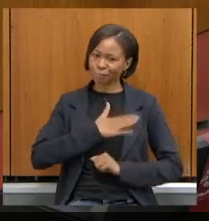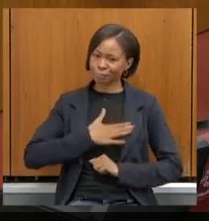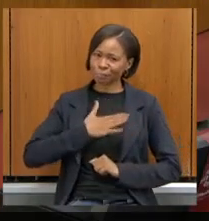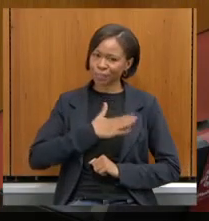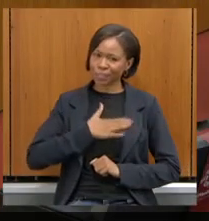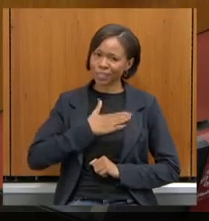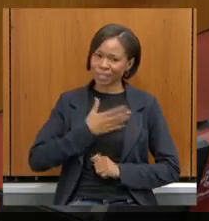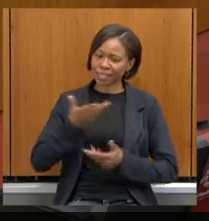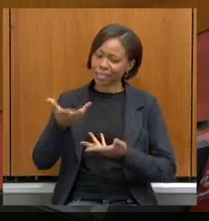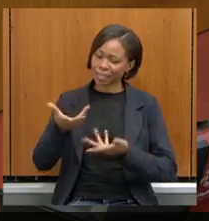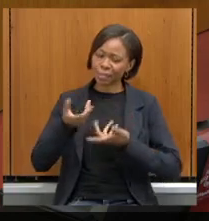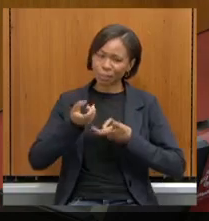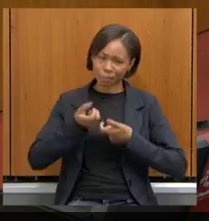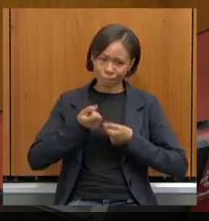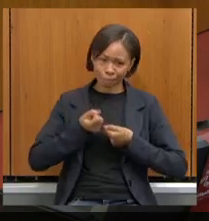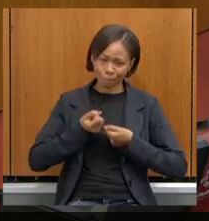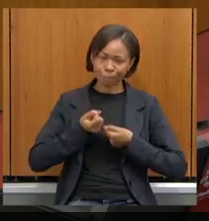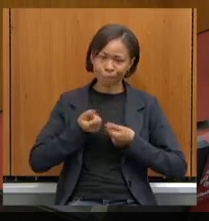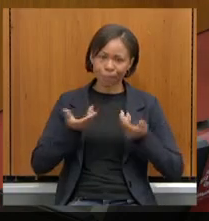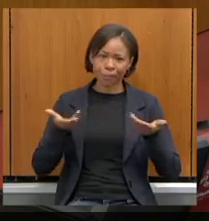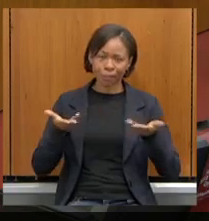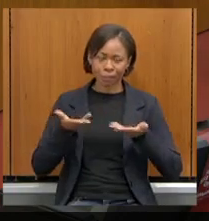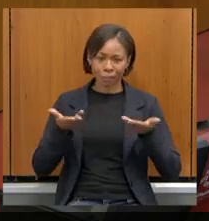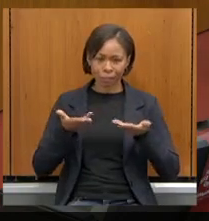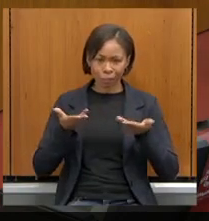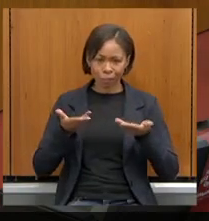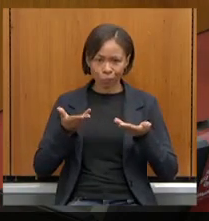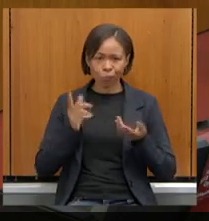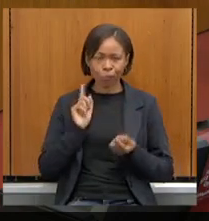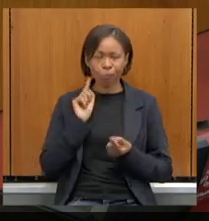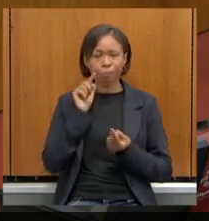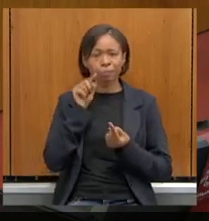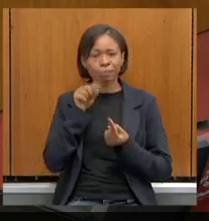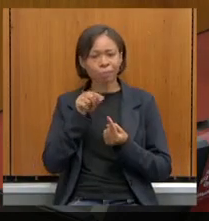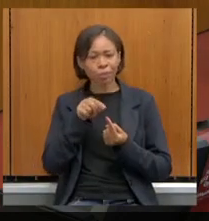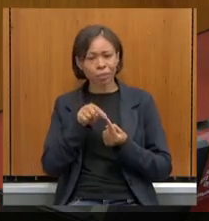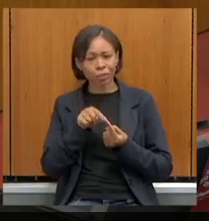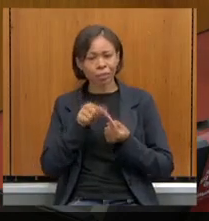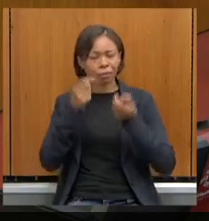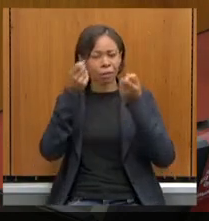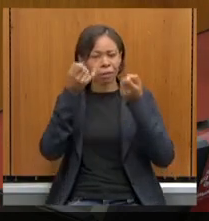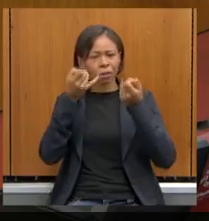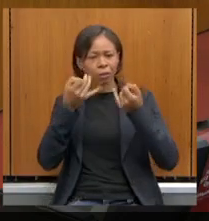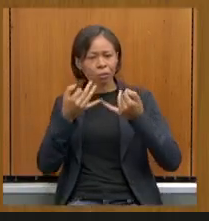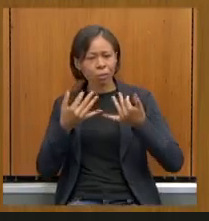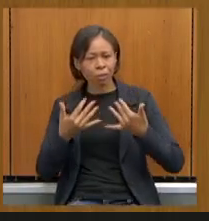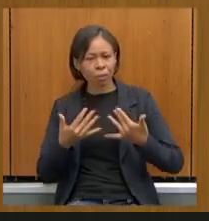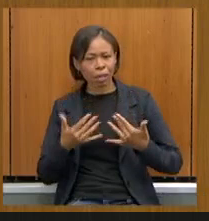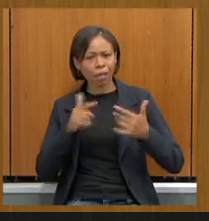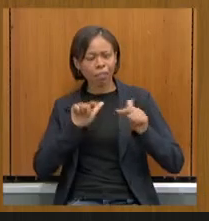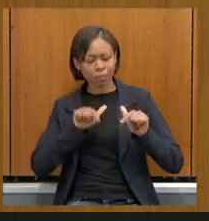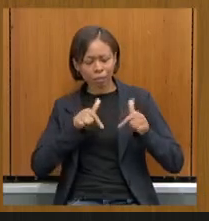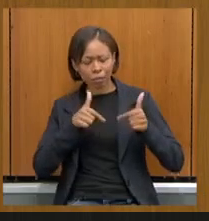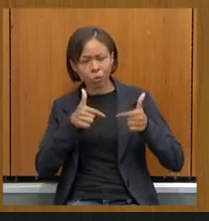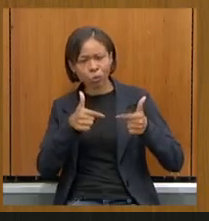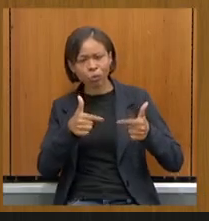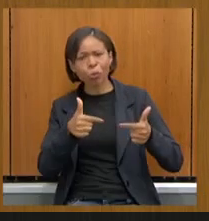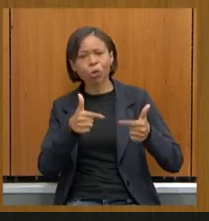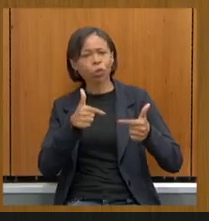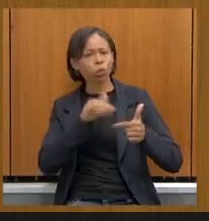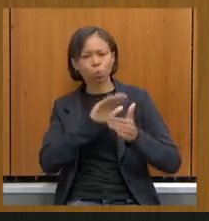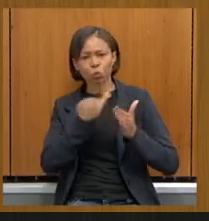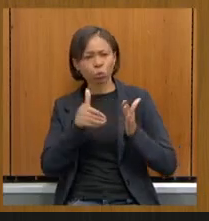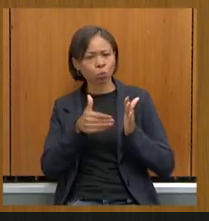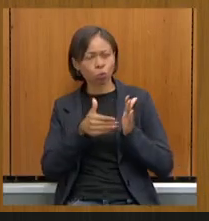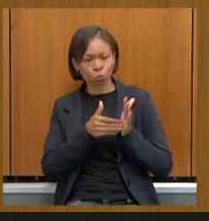recebê-lo aqui, para que nós possamos falar aí das ações e de tudo aquilo que está